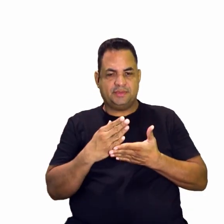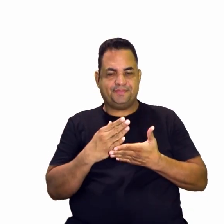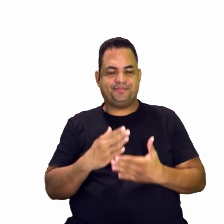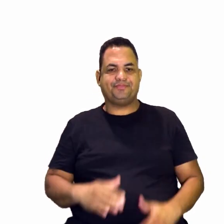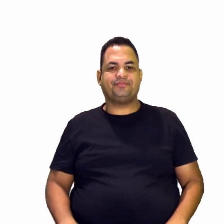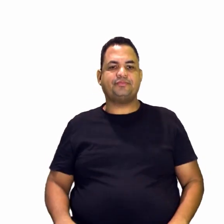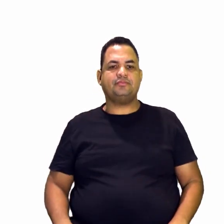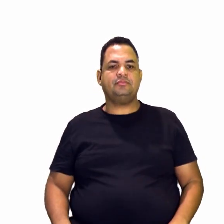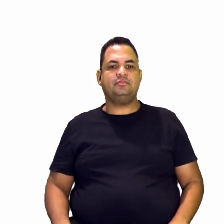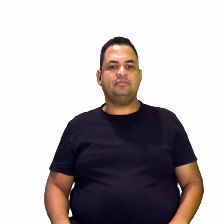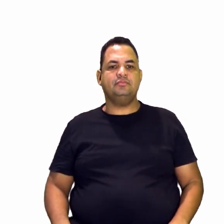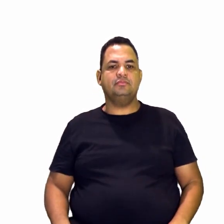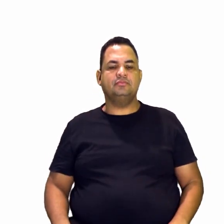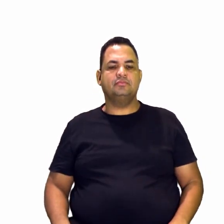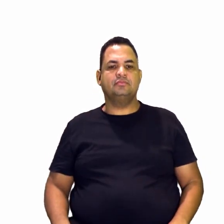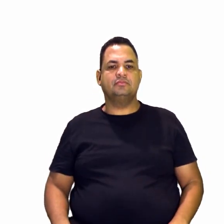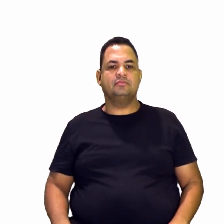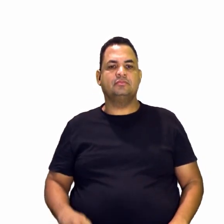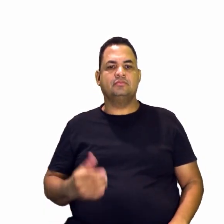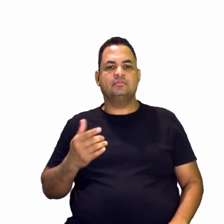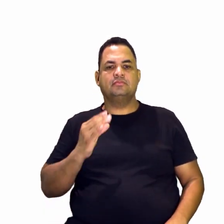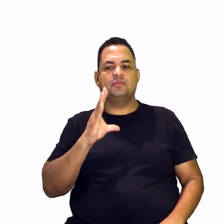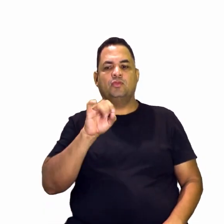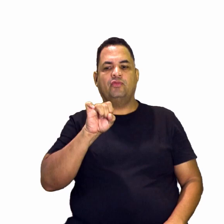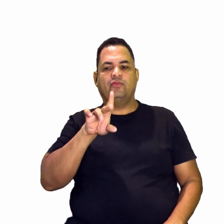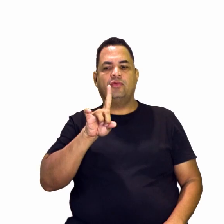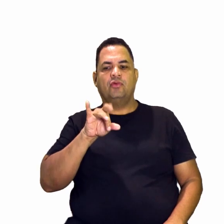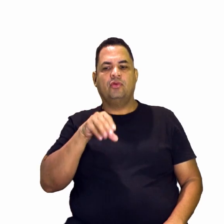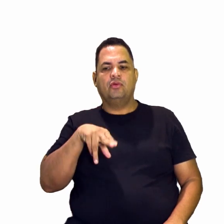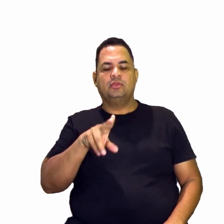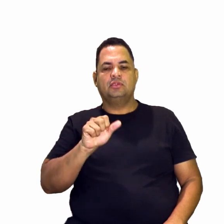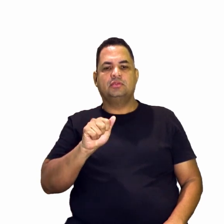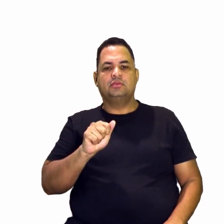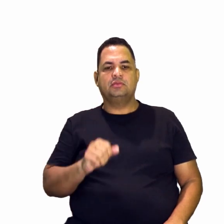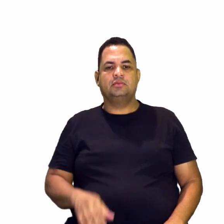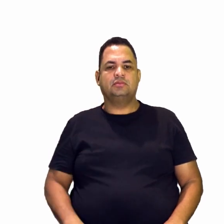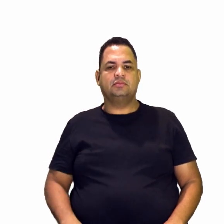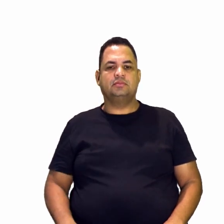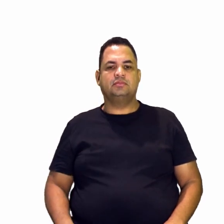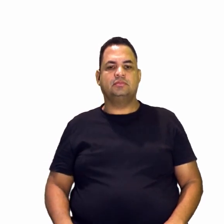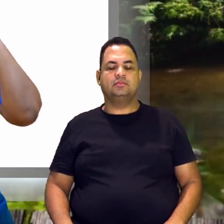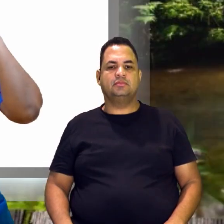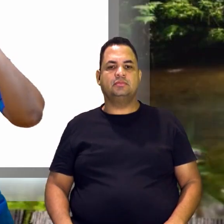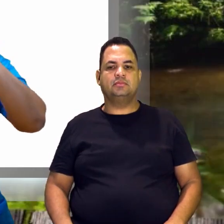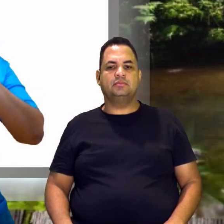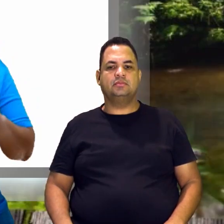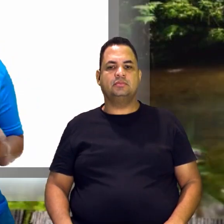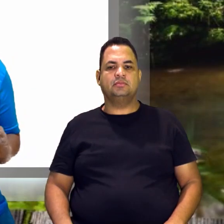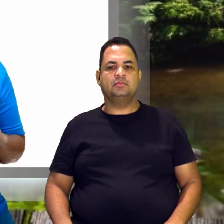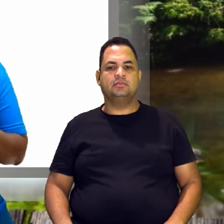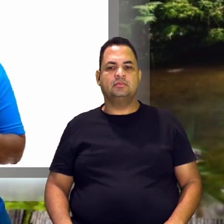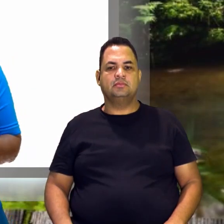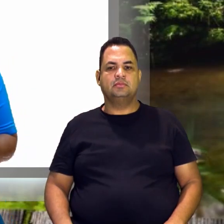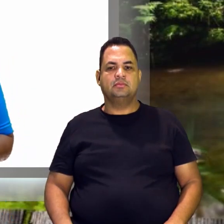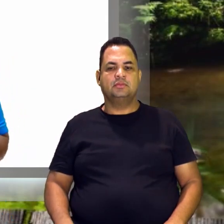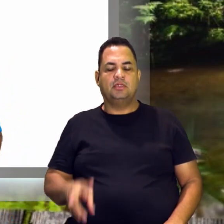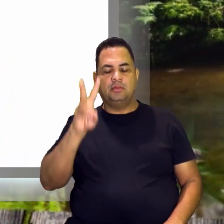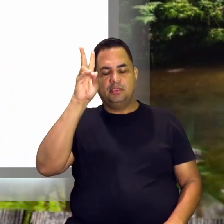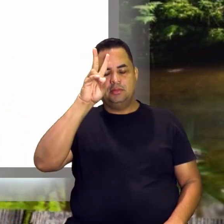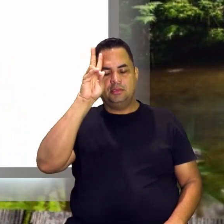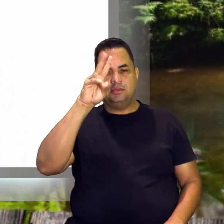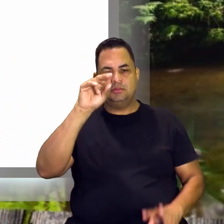iniciado, tá, a partir das ovogônias. Vem pra cá, prof, olha aqui pra mim. Vamos recapitular uma